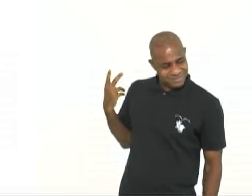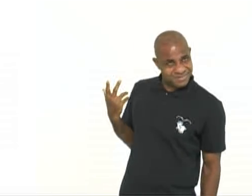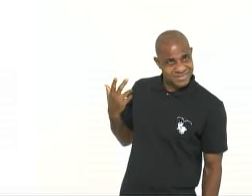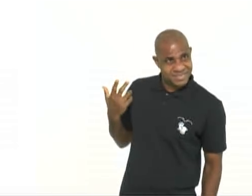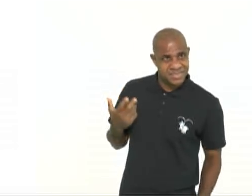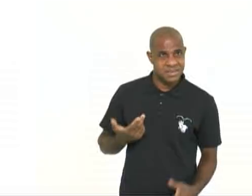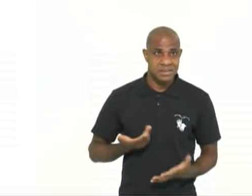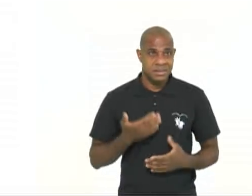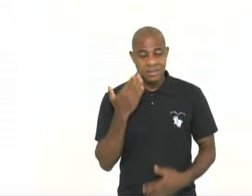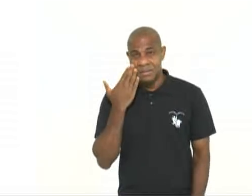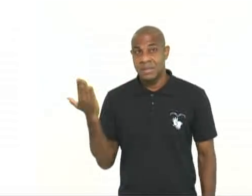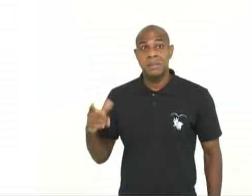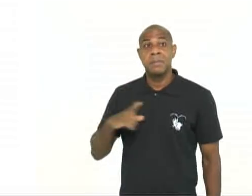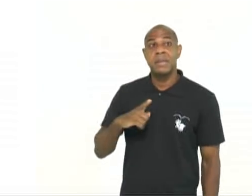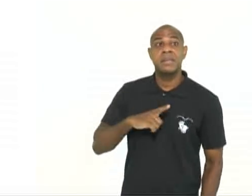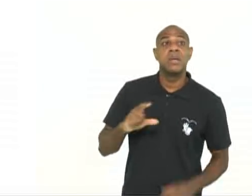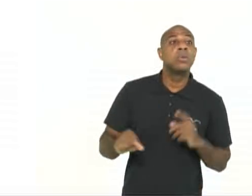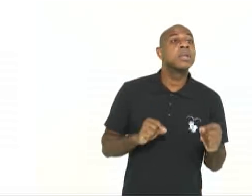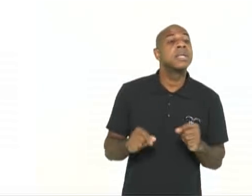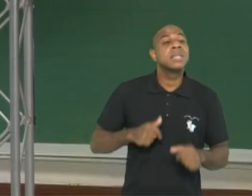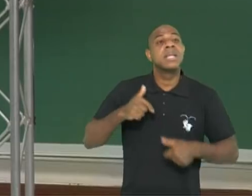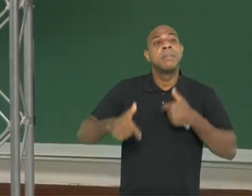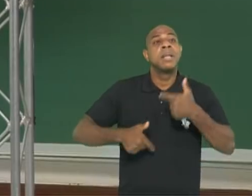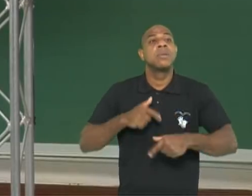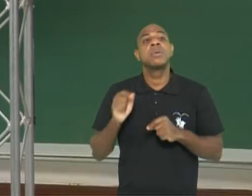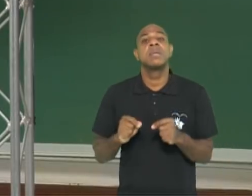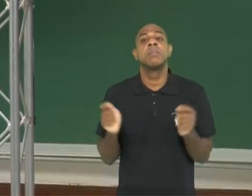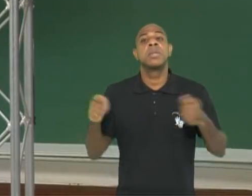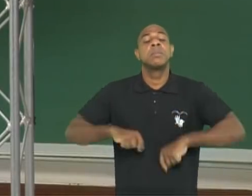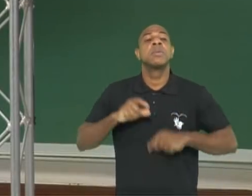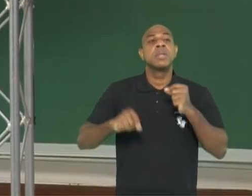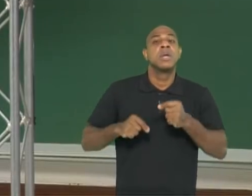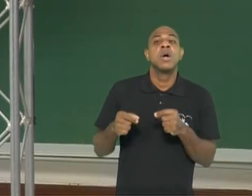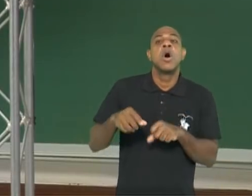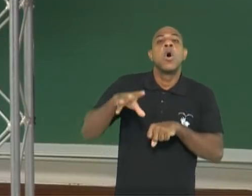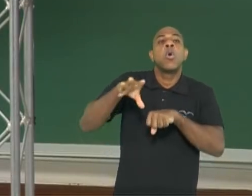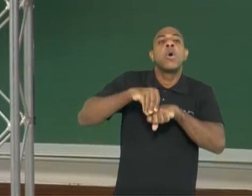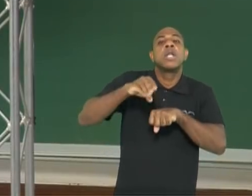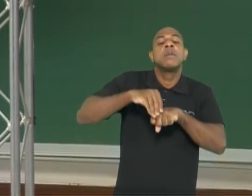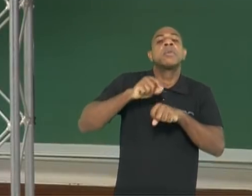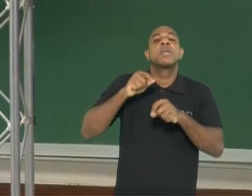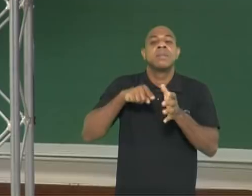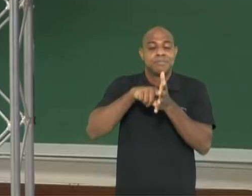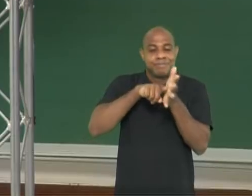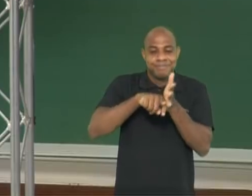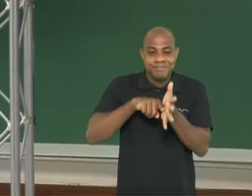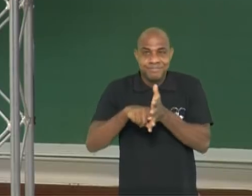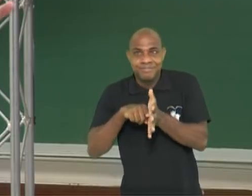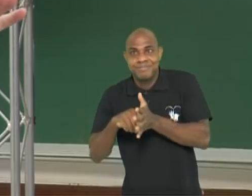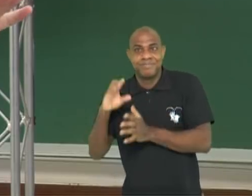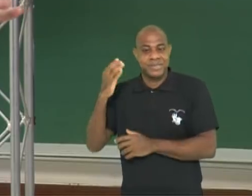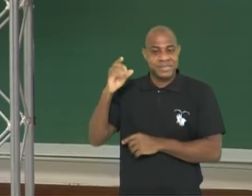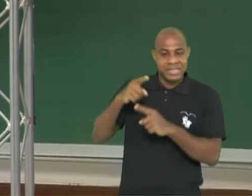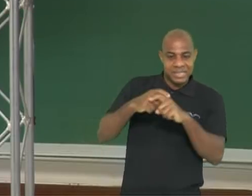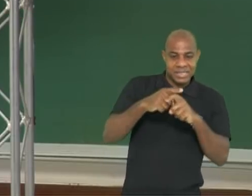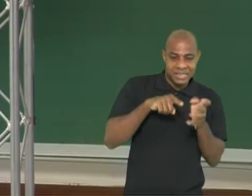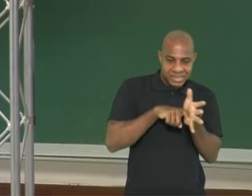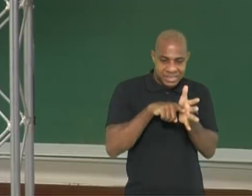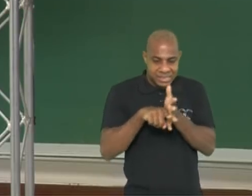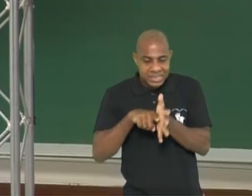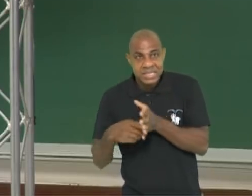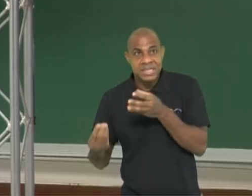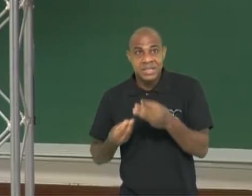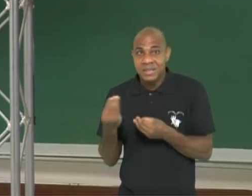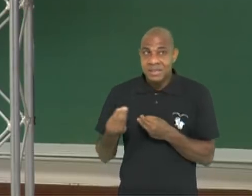Concordo, mas ele está atuando no que nós podemos chamar de um conhecimento científico. Que seja rudimentar,